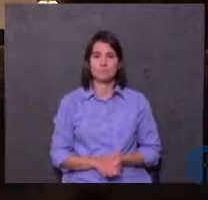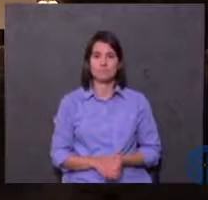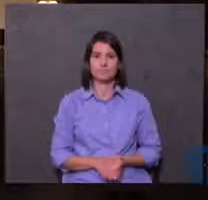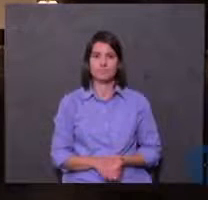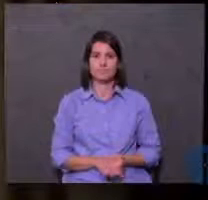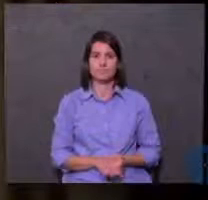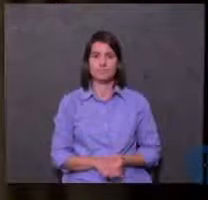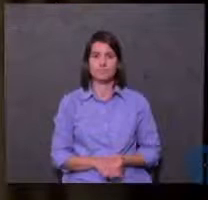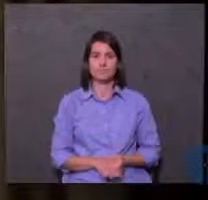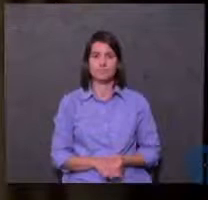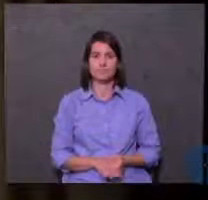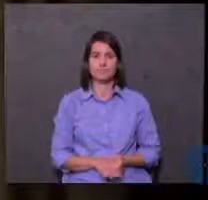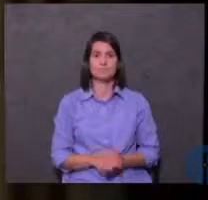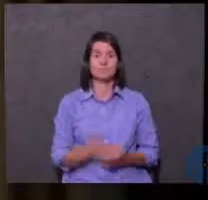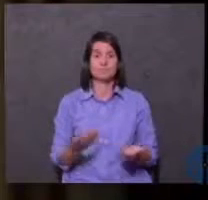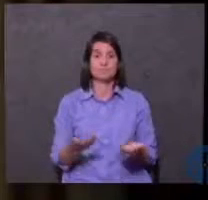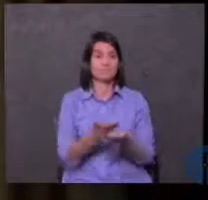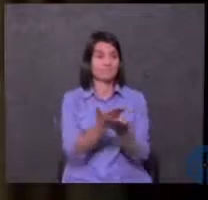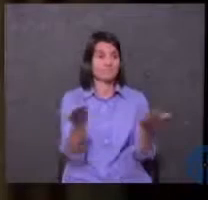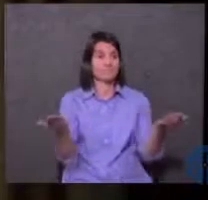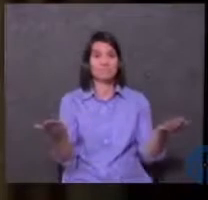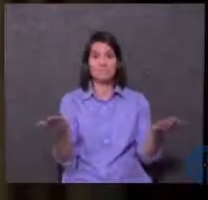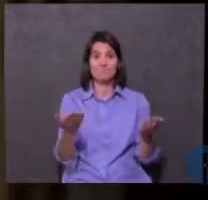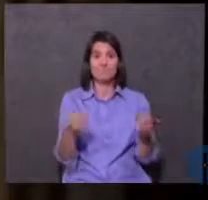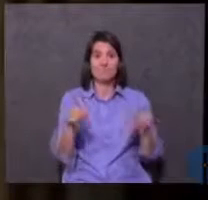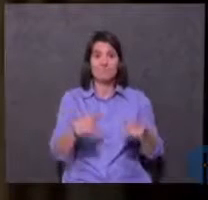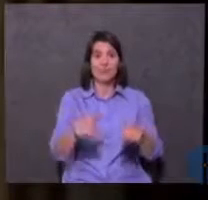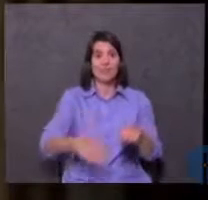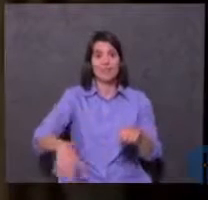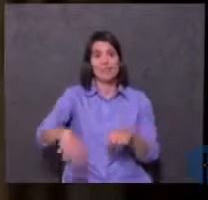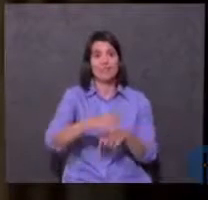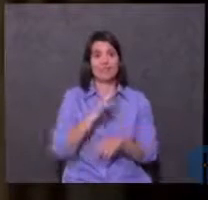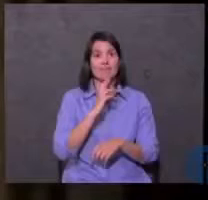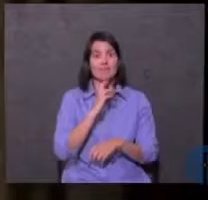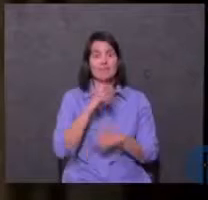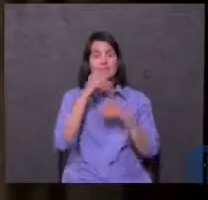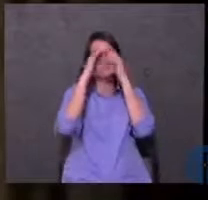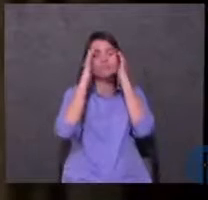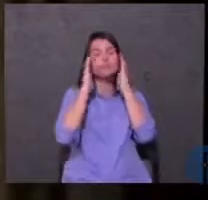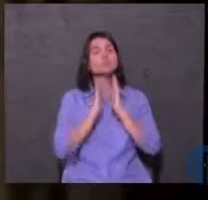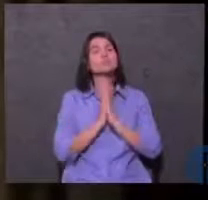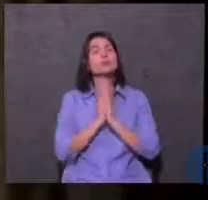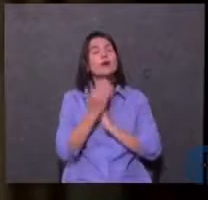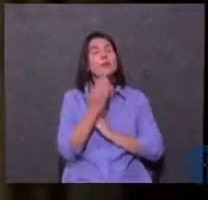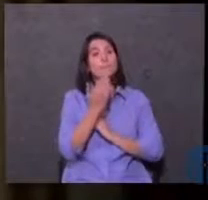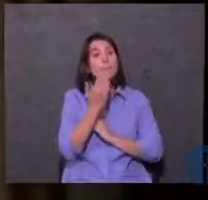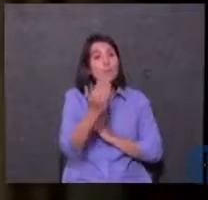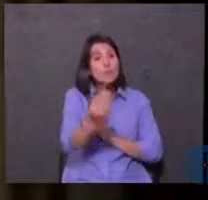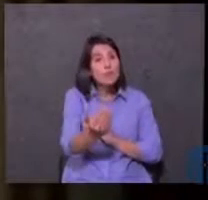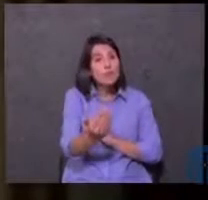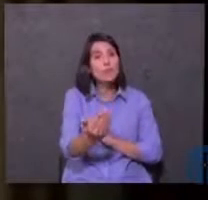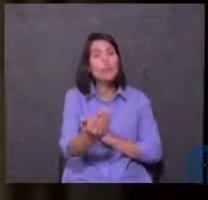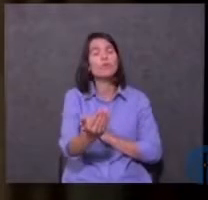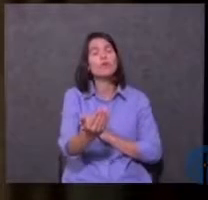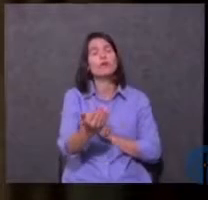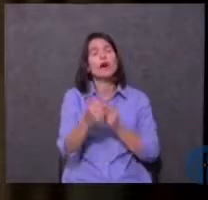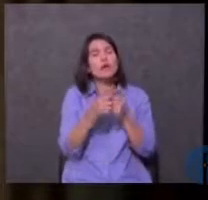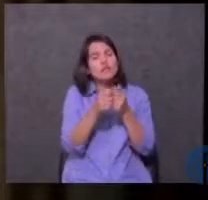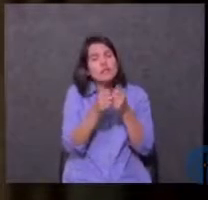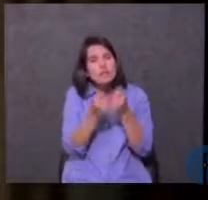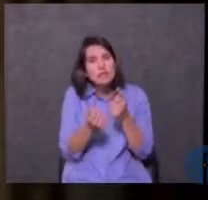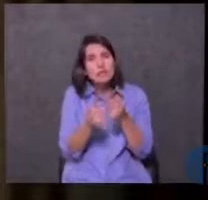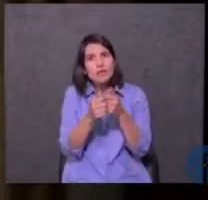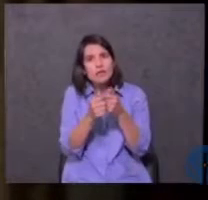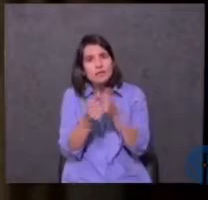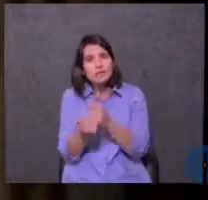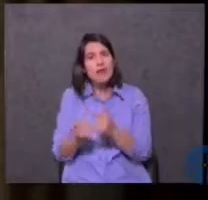Aqui, na cova da Iria, Nossa Senhora pediu que se rezasse o terço todos os dias